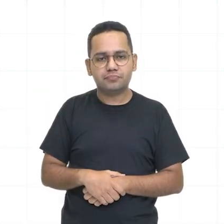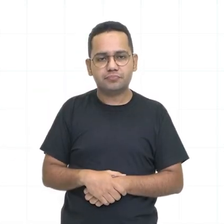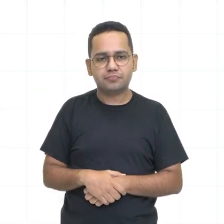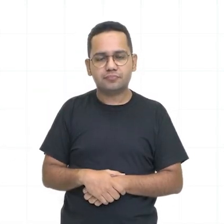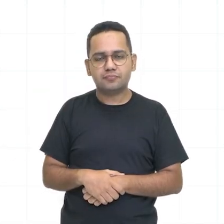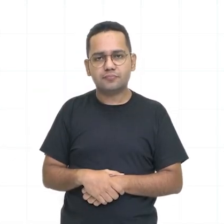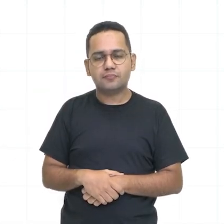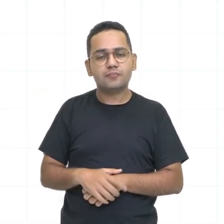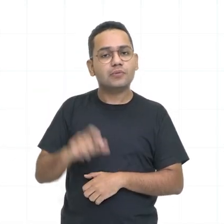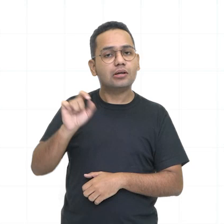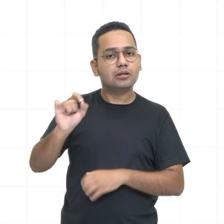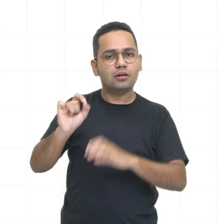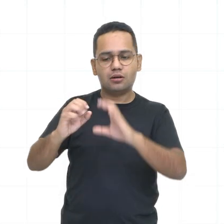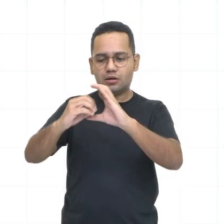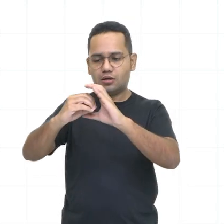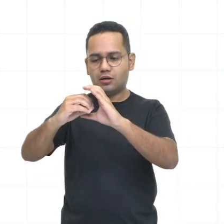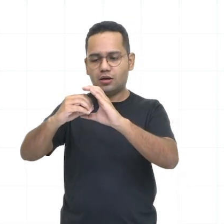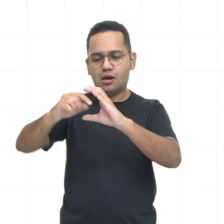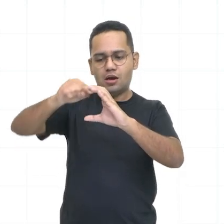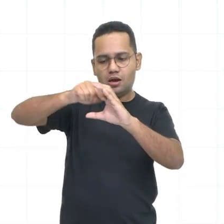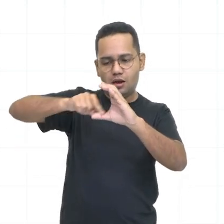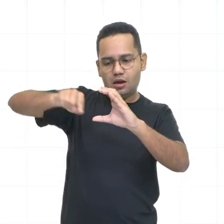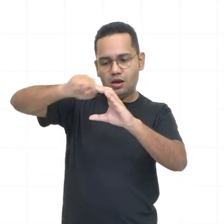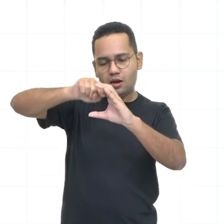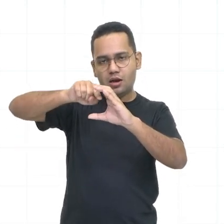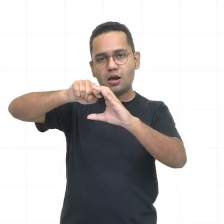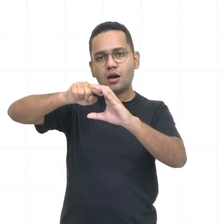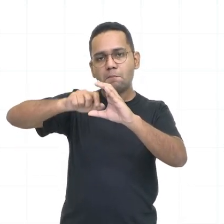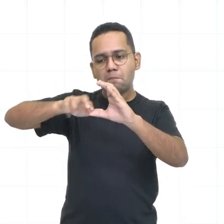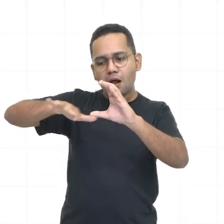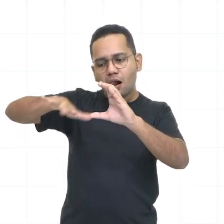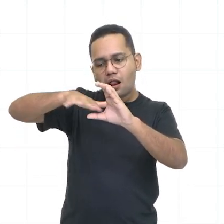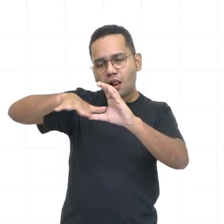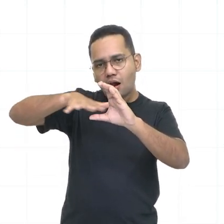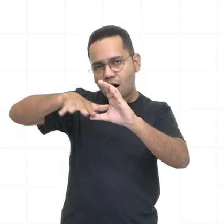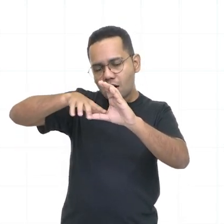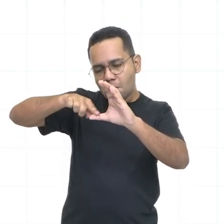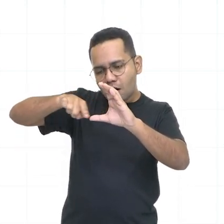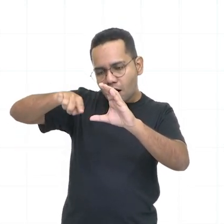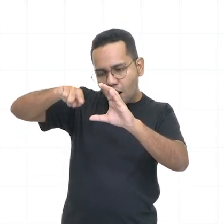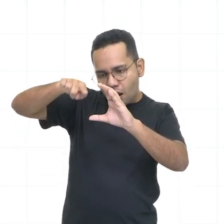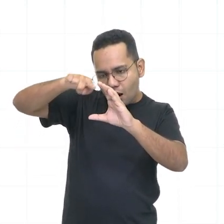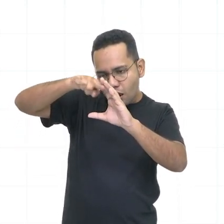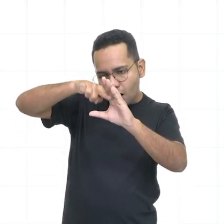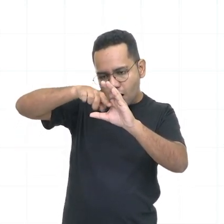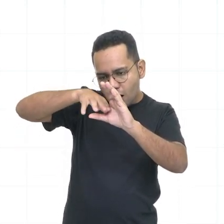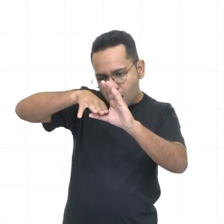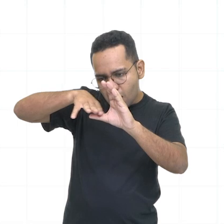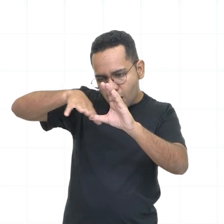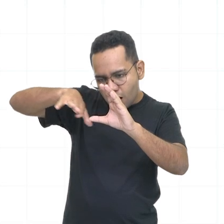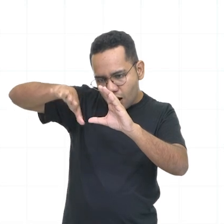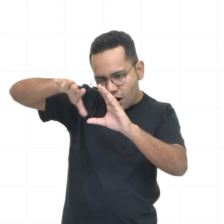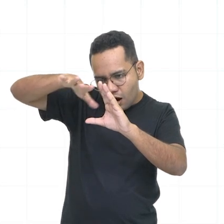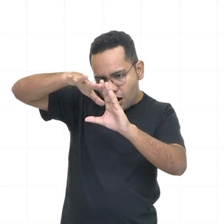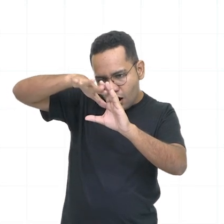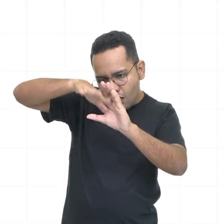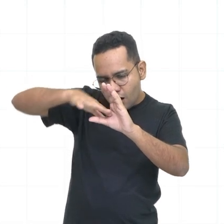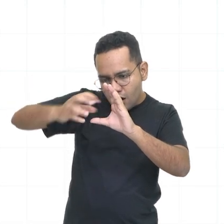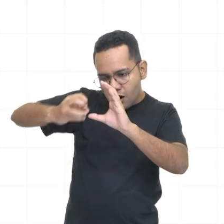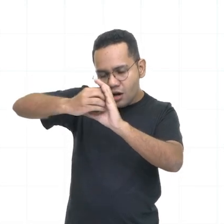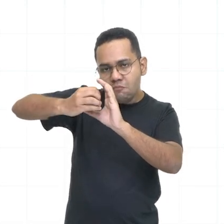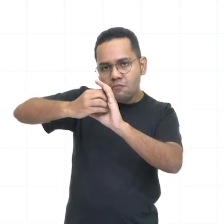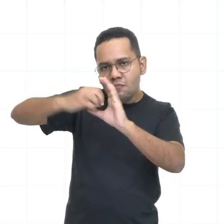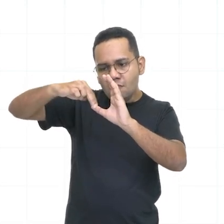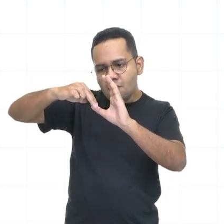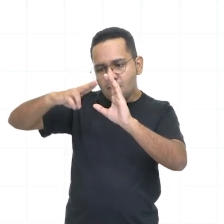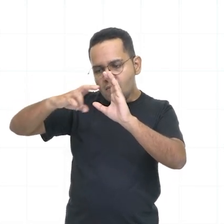parte que fica entre o núcleo e a membrana. Então, o citoplasma, que é essa parte entre o núcleo e a membrana, né?